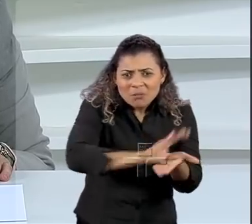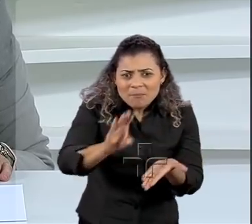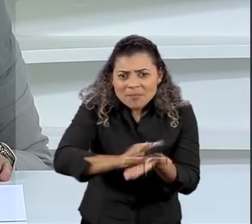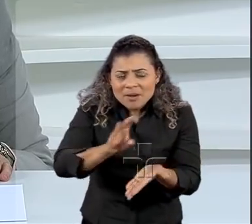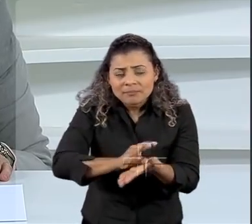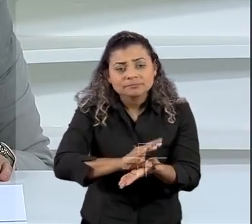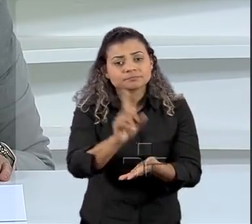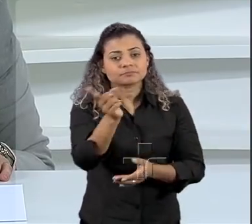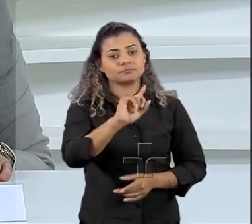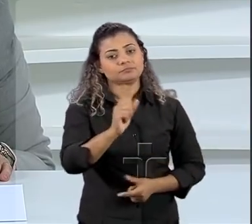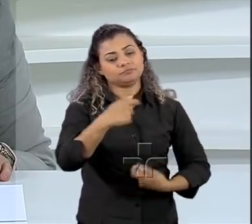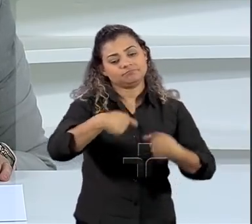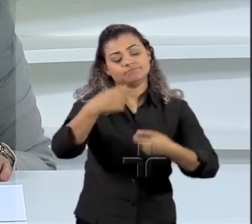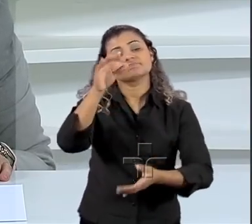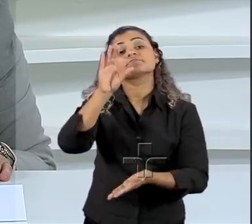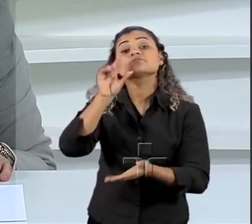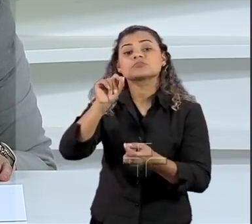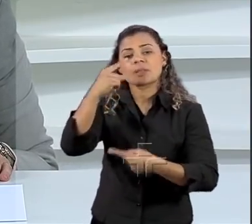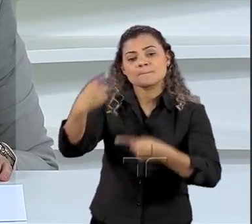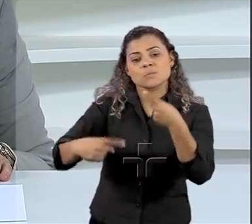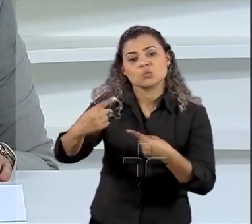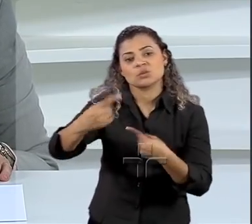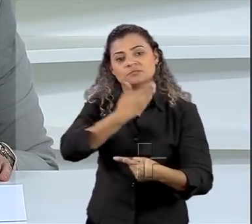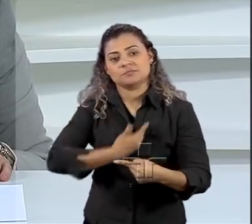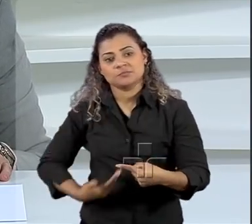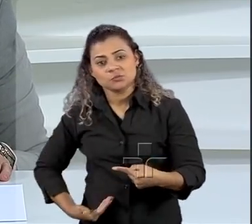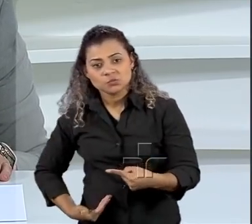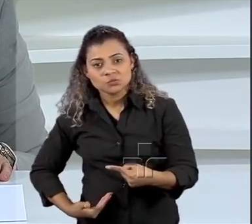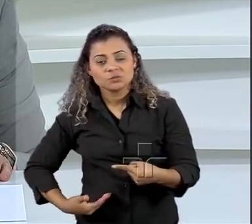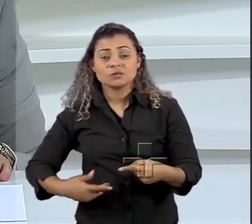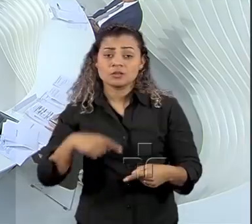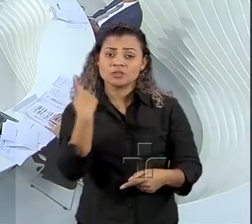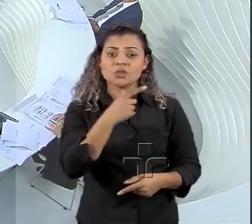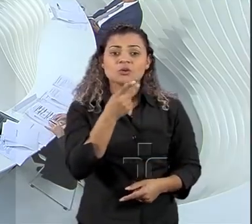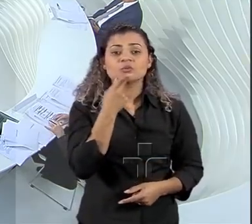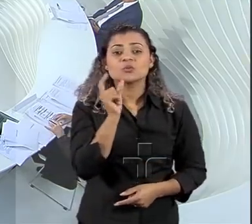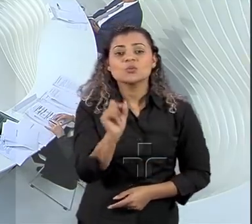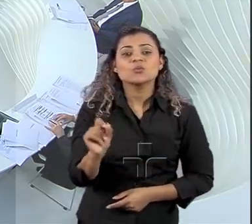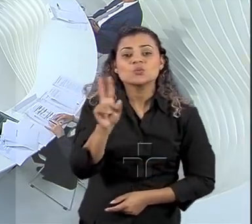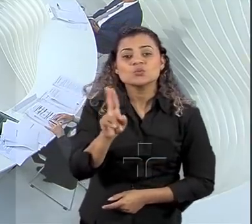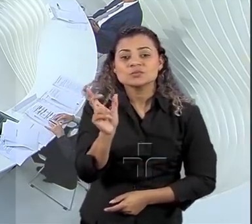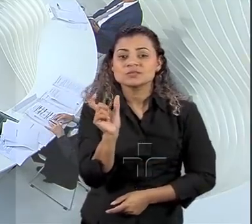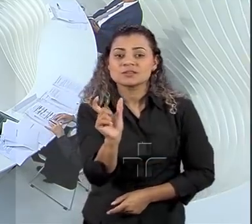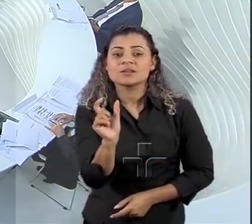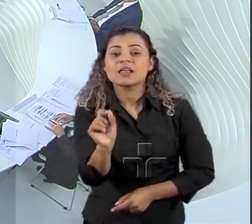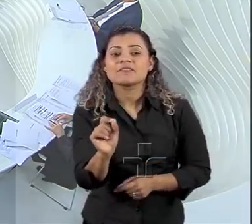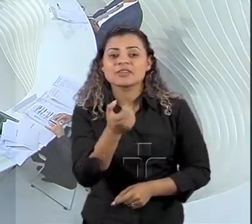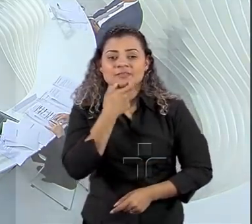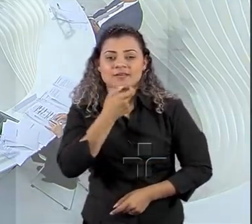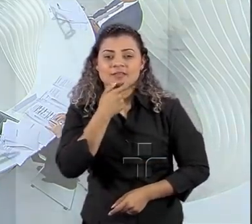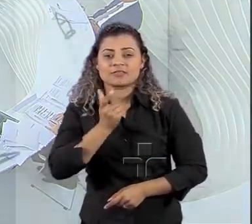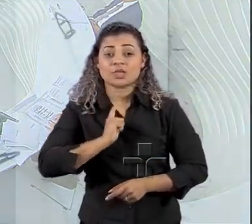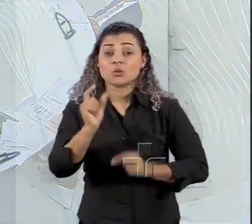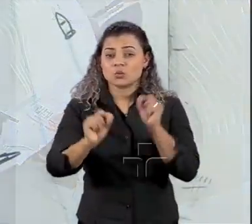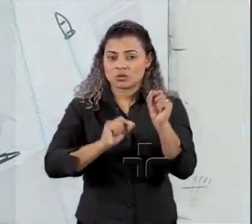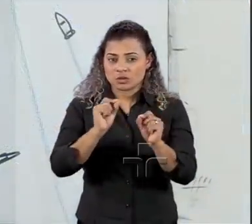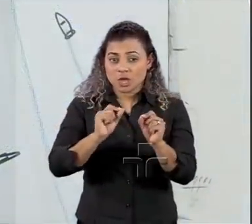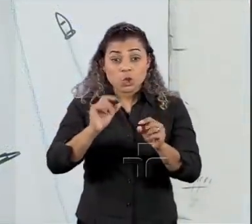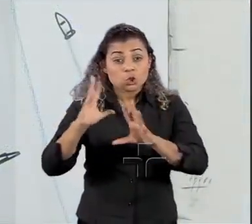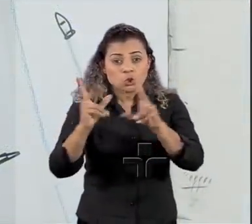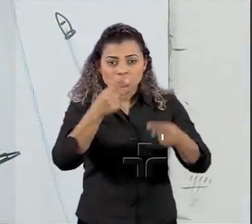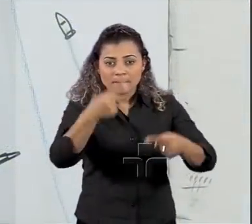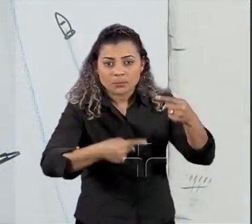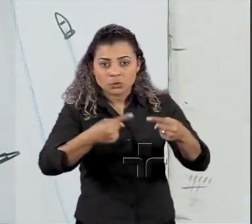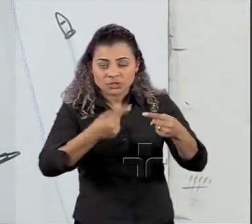humanização no atendimento, políticas públicas, né? Em inglês a gente usa muito o termo Health in All Policies. Todas as políticas públicas